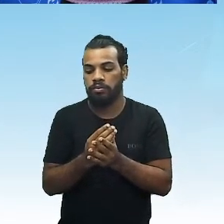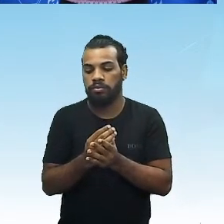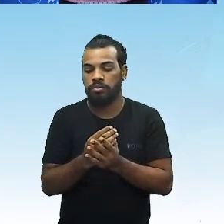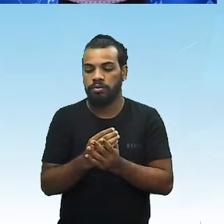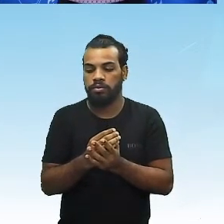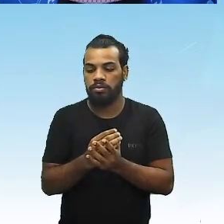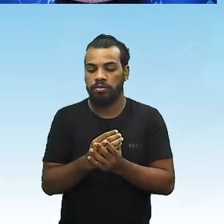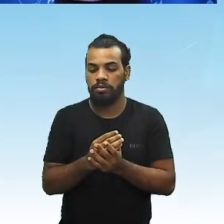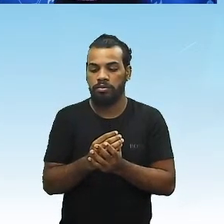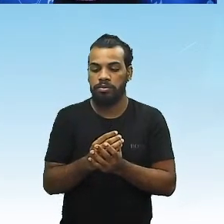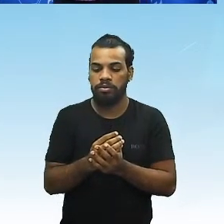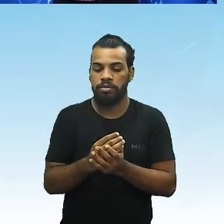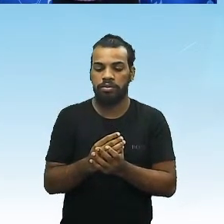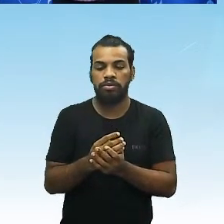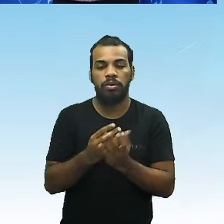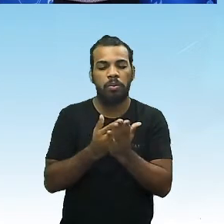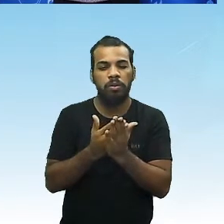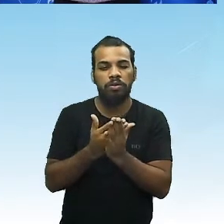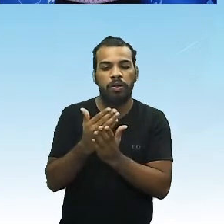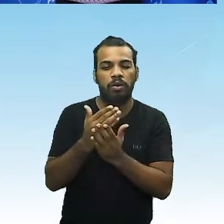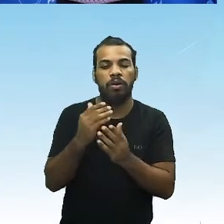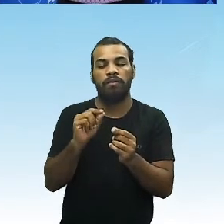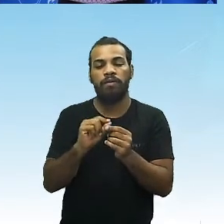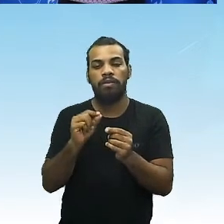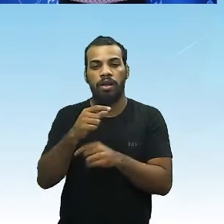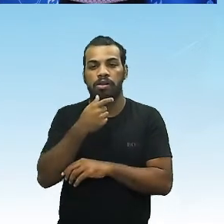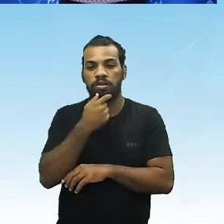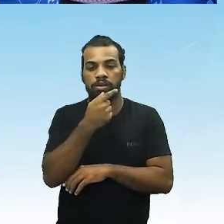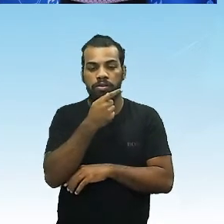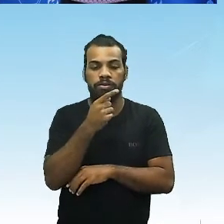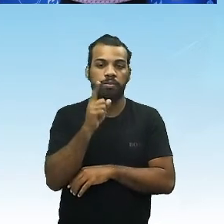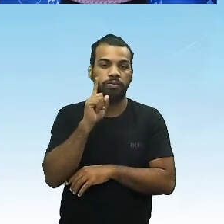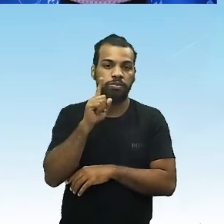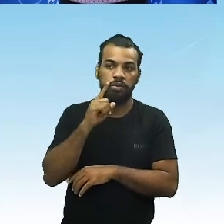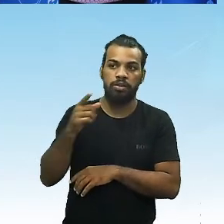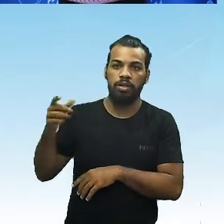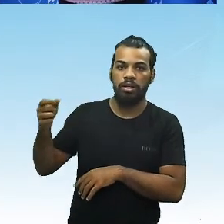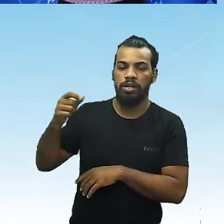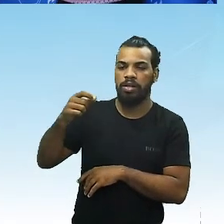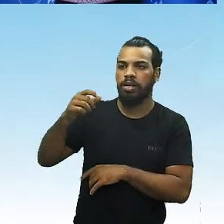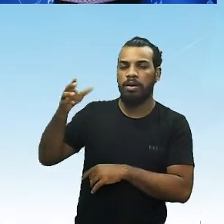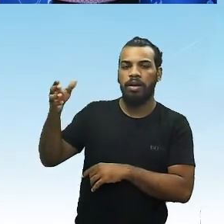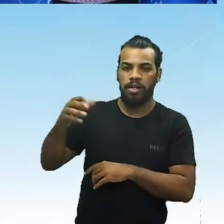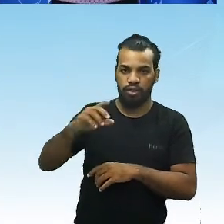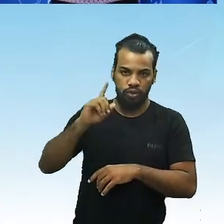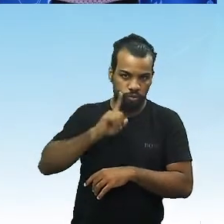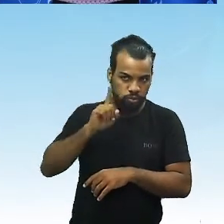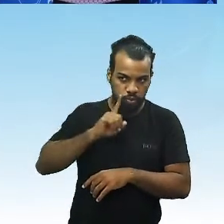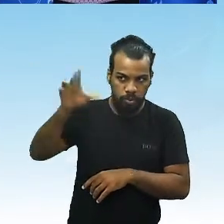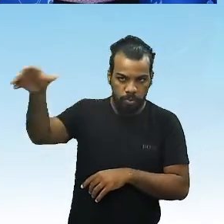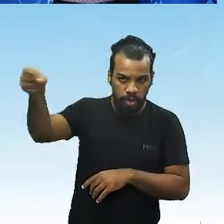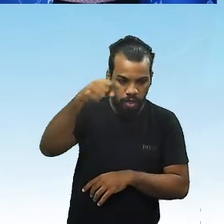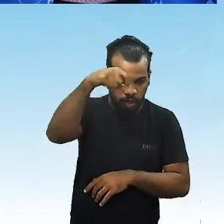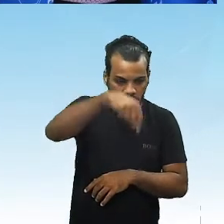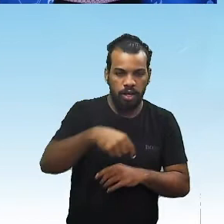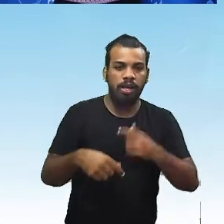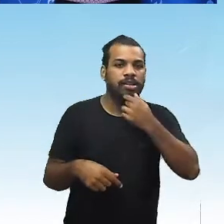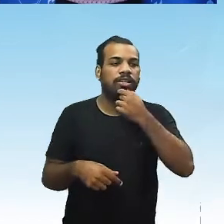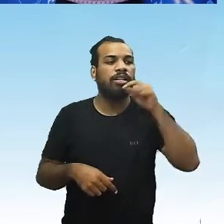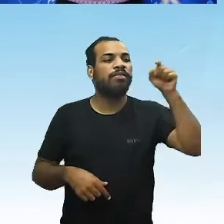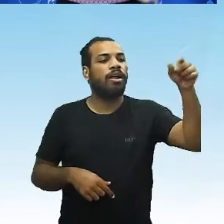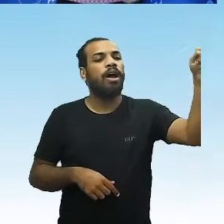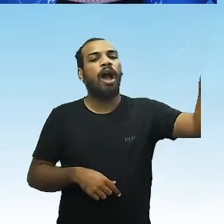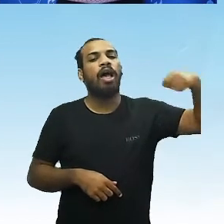americano, dos Estados Unidos, eles importavam muito artistas da Inglaterra. Não só os textos dos grandes clássicos da